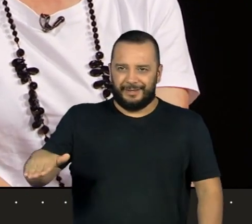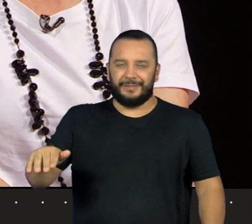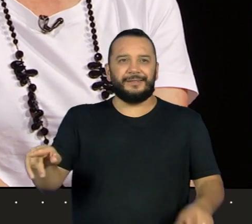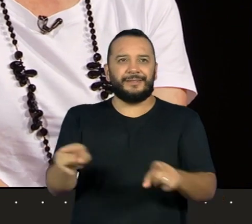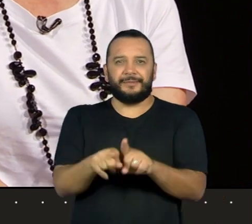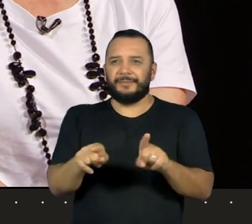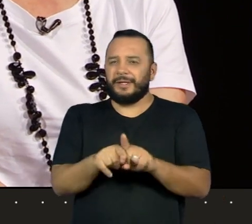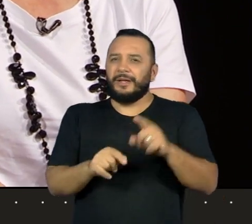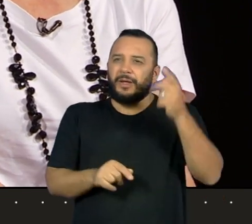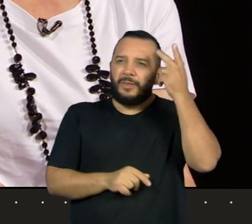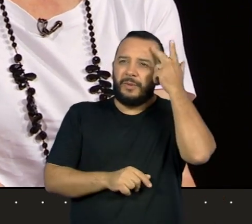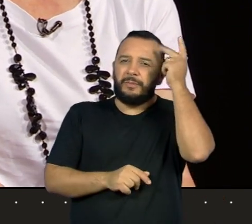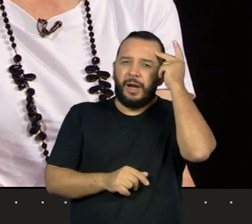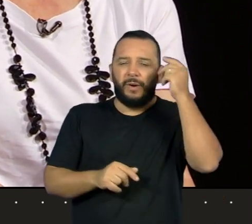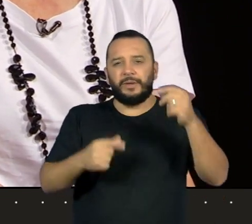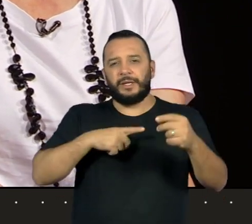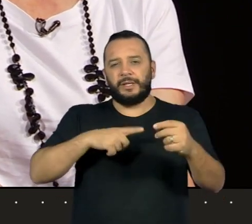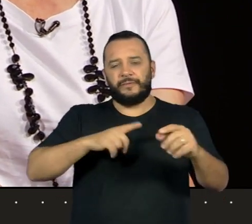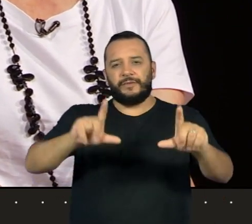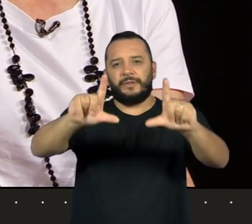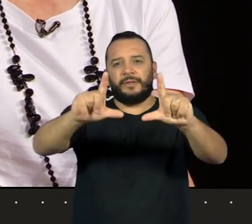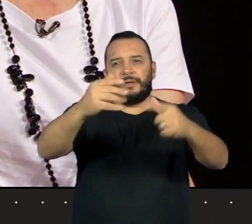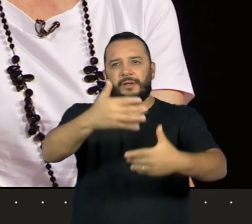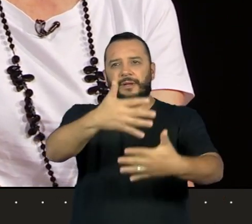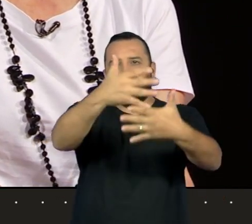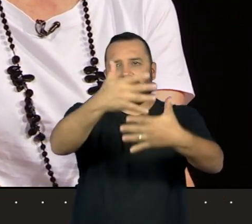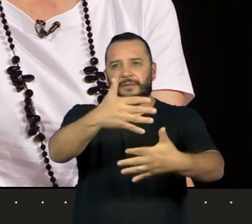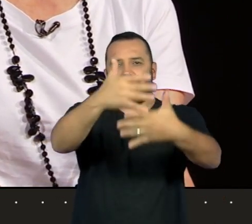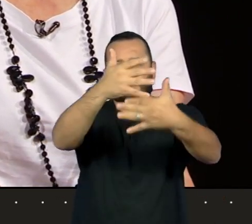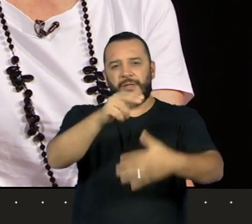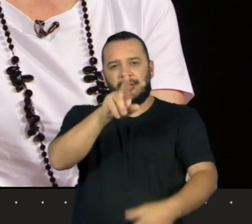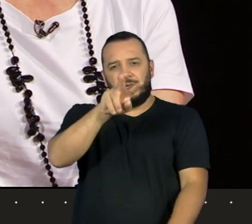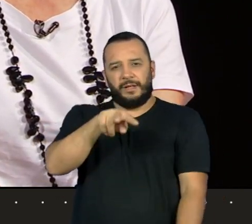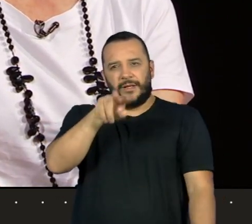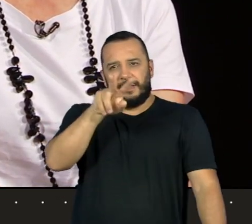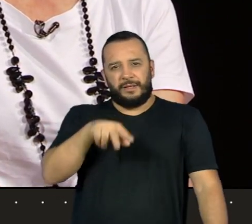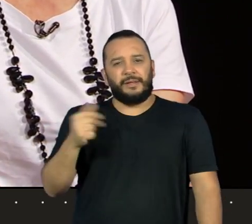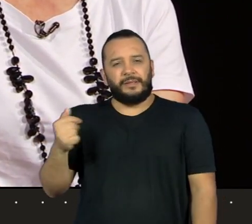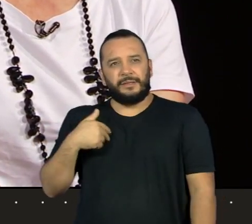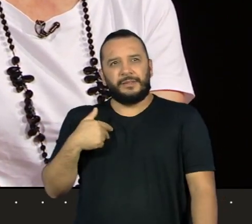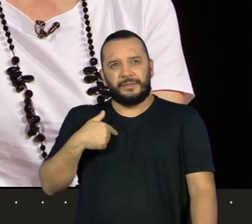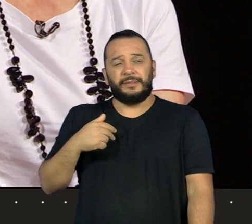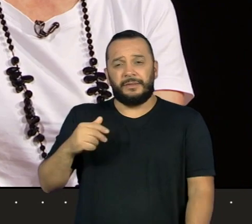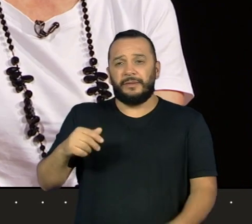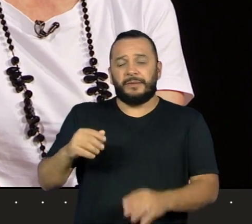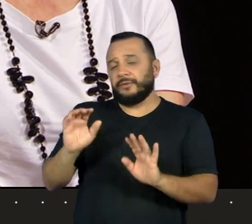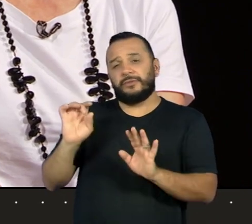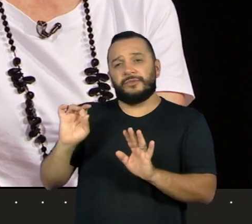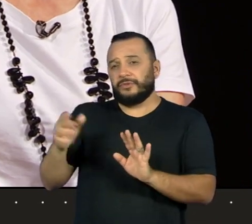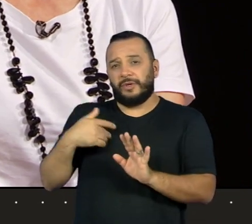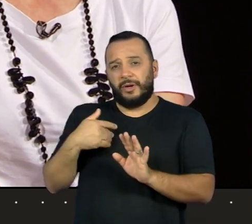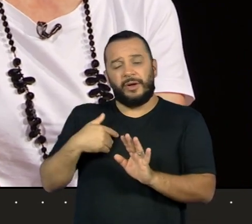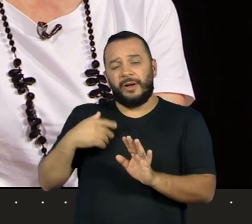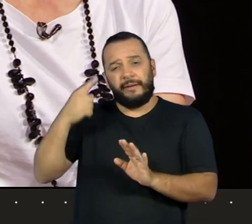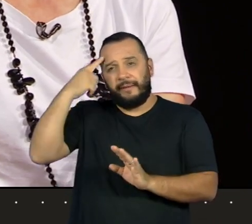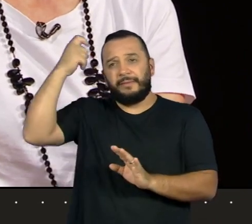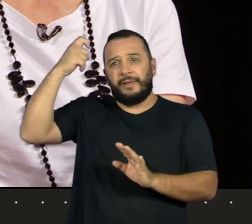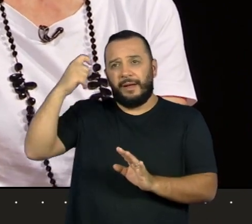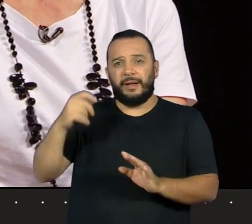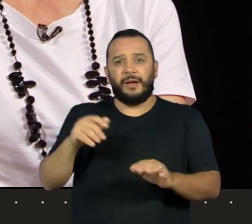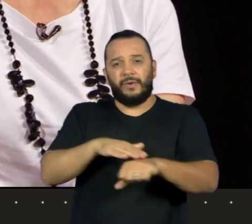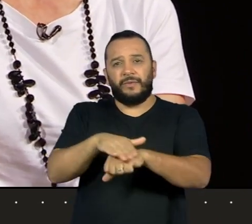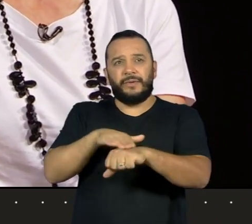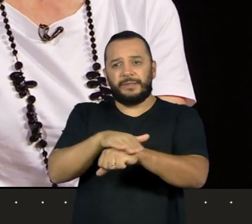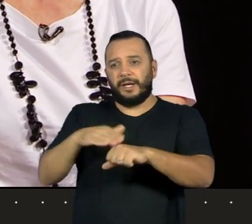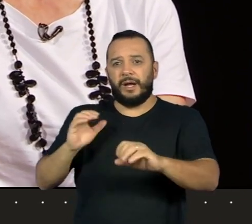normal que liam o teleprompter, liam o texto. E eu precisava de alguém que carregasse uma ficha e uma ideia na cabeça e falasse com a molecada